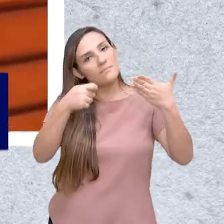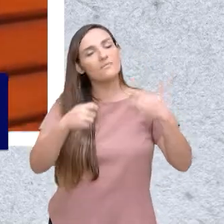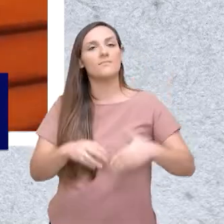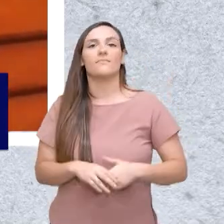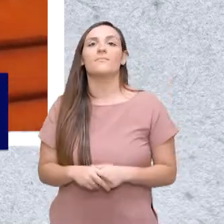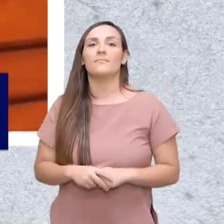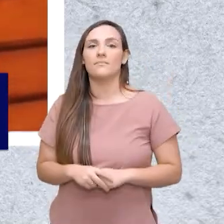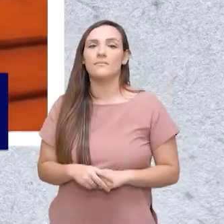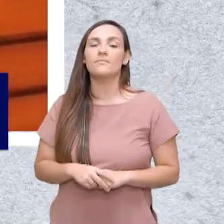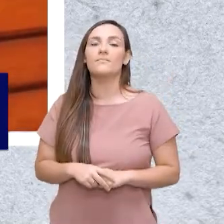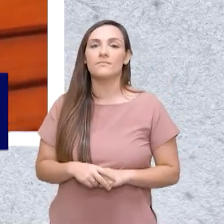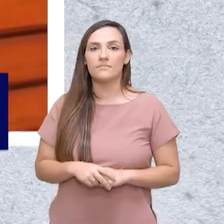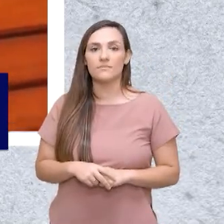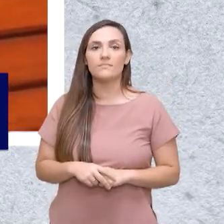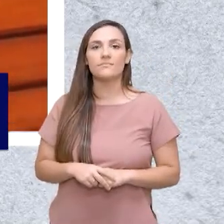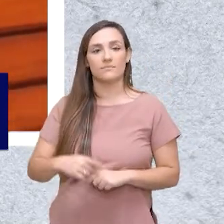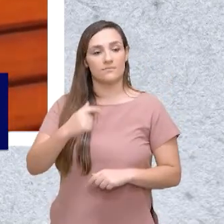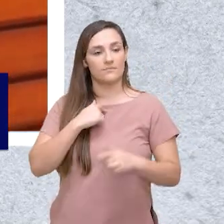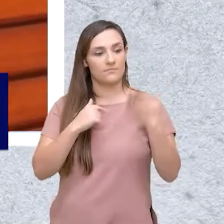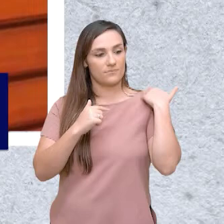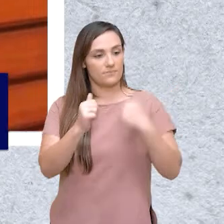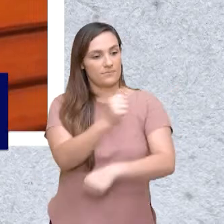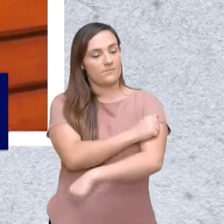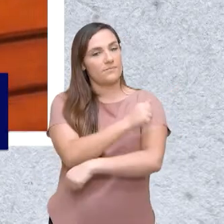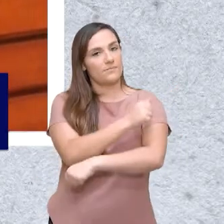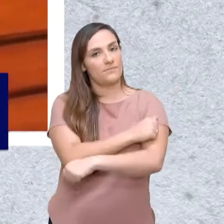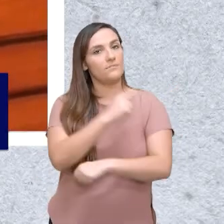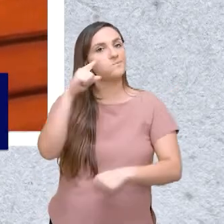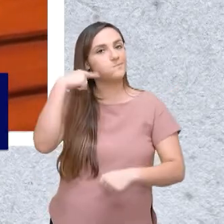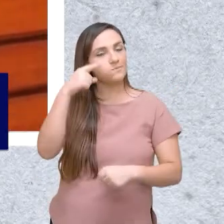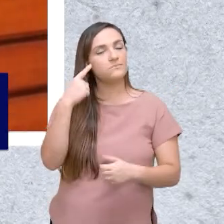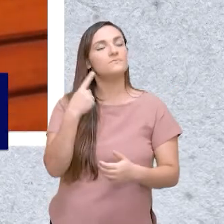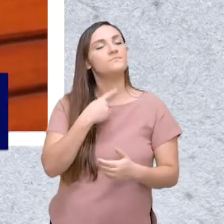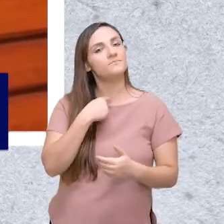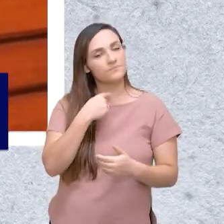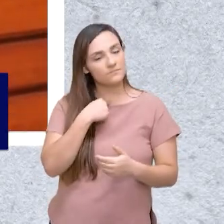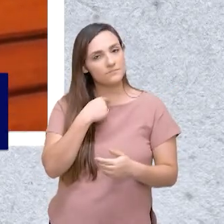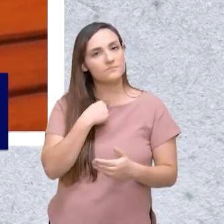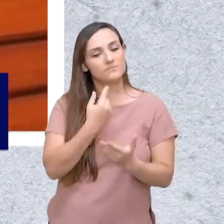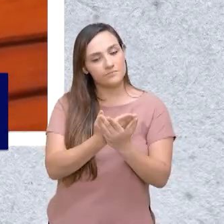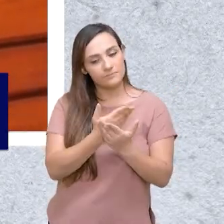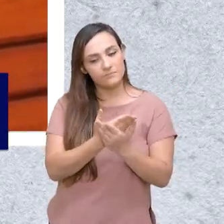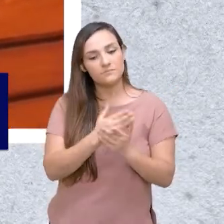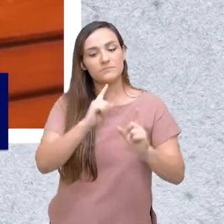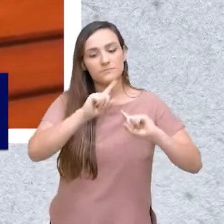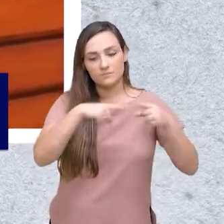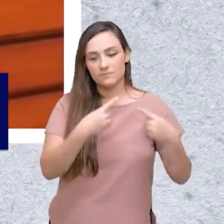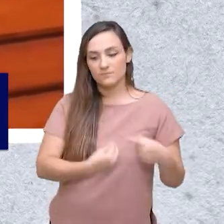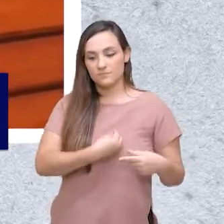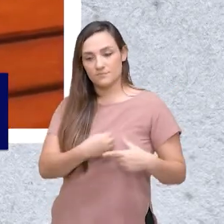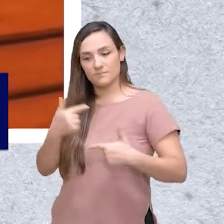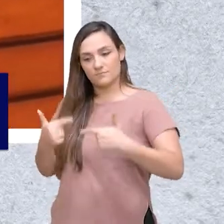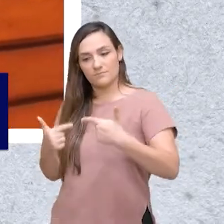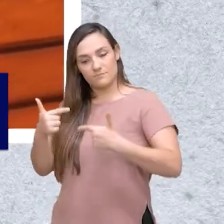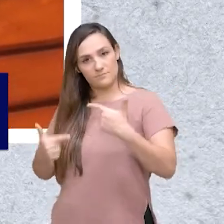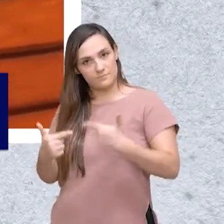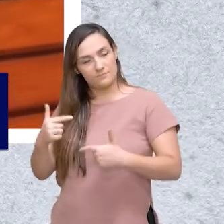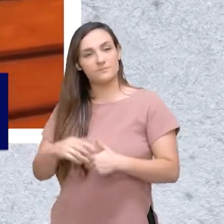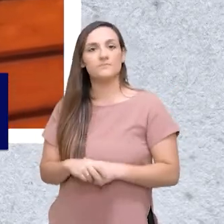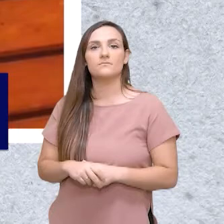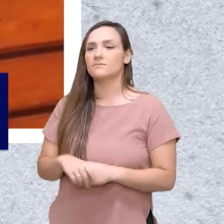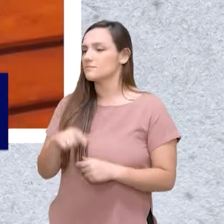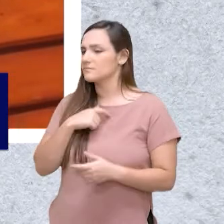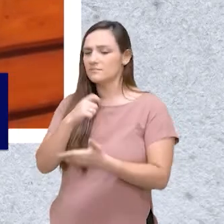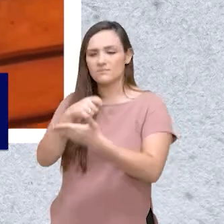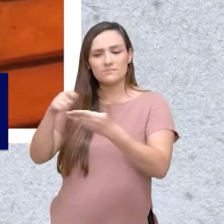desde quando estudante de Direito, fazer as minhas anotações. Aí passou para a vida política, né?